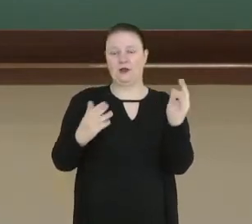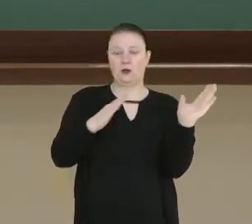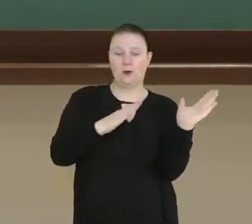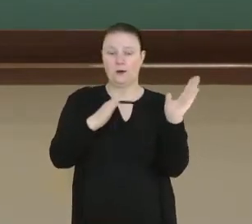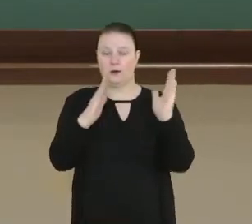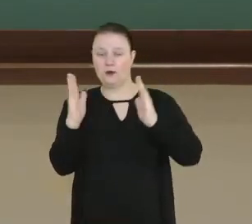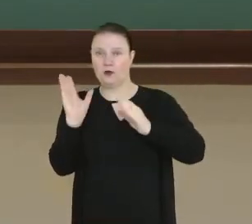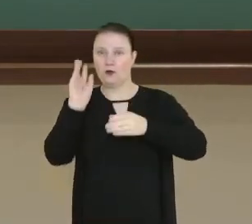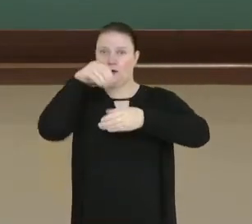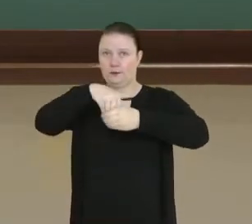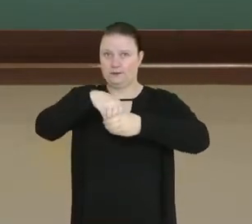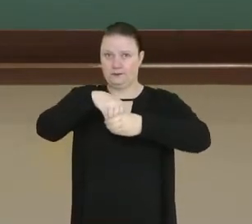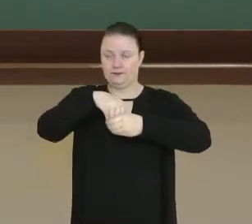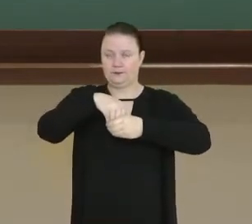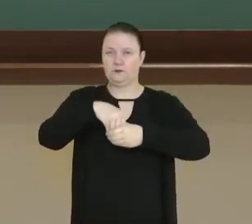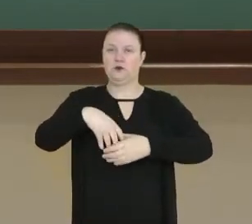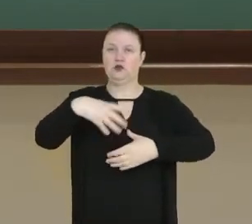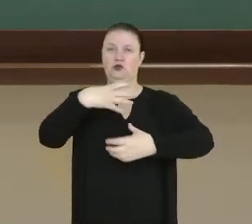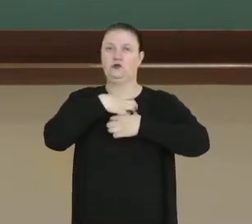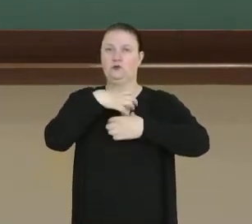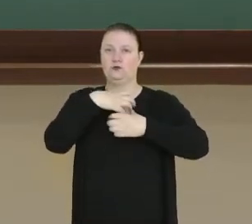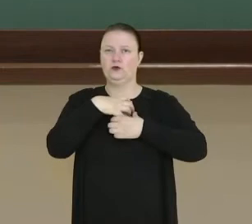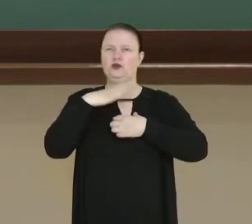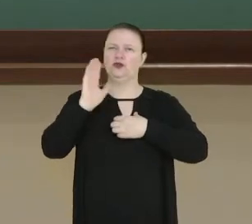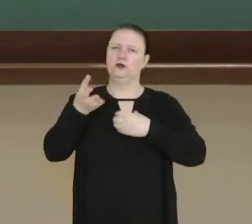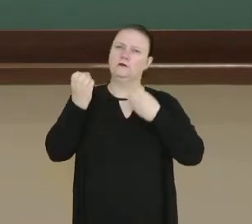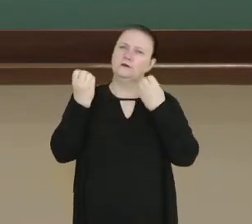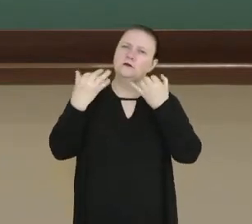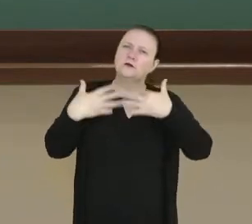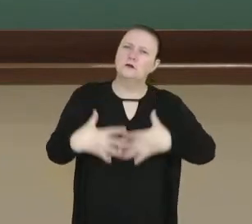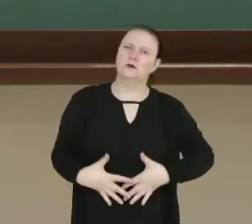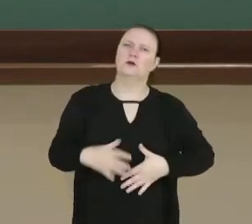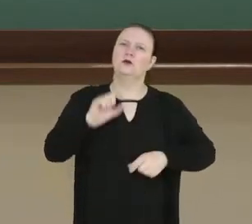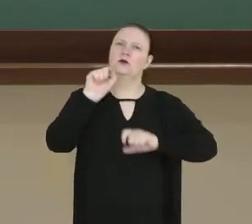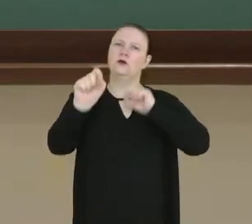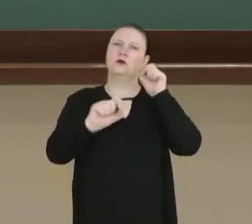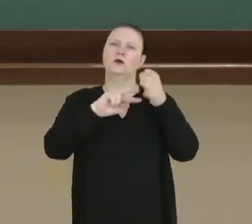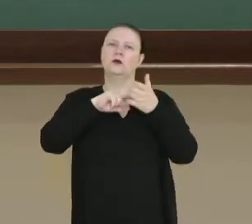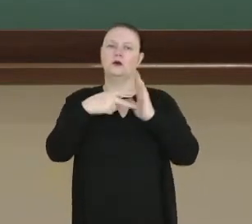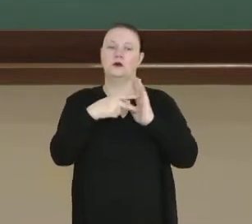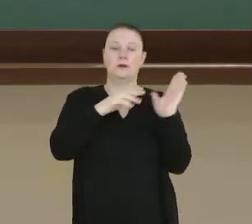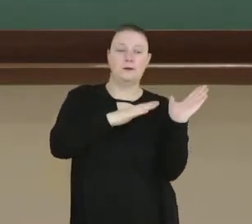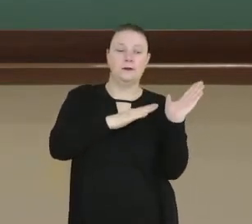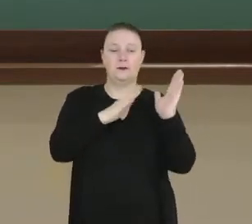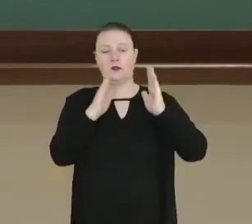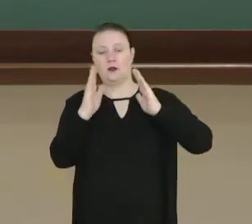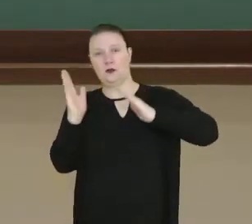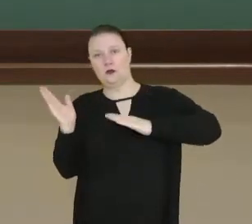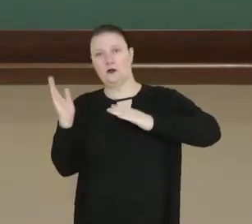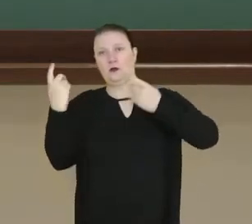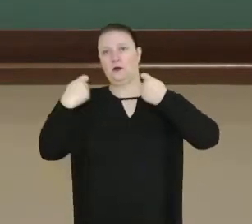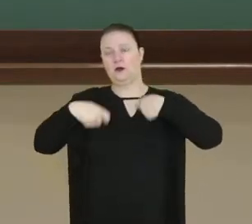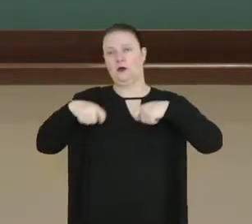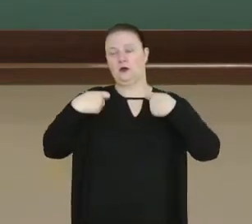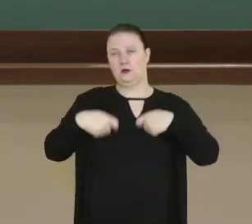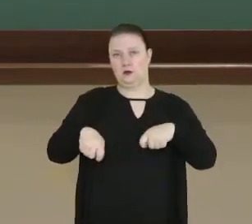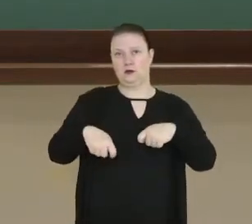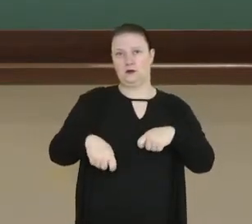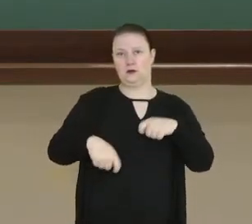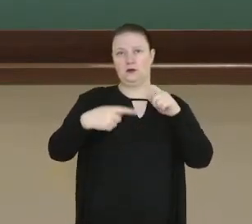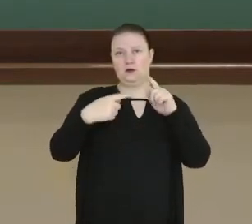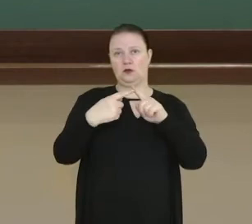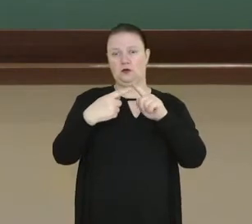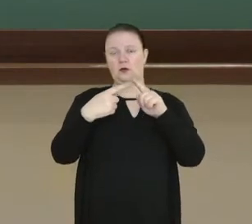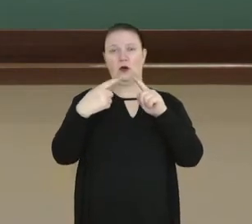certo? Então, de certo modo, o professor já explicou um pouquinho o que é período, né? Então, período precisa ser formado por pelo